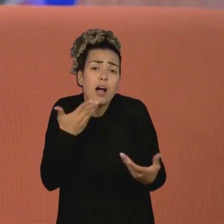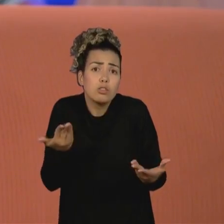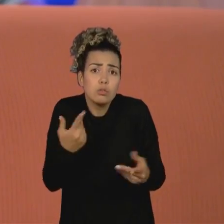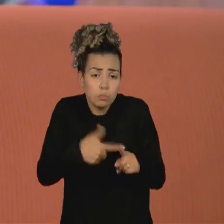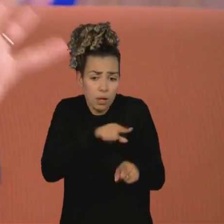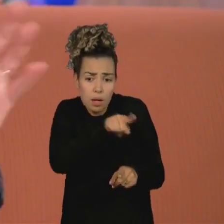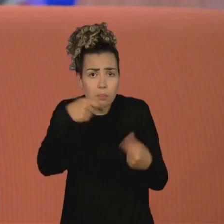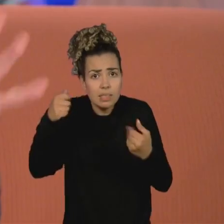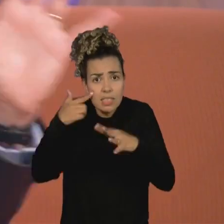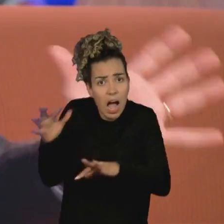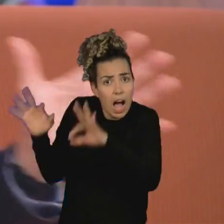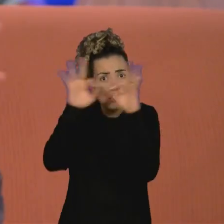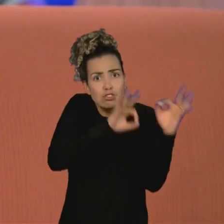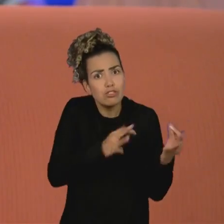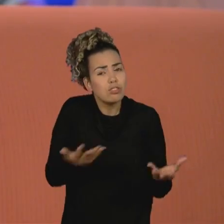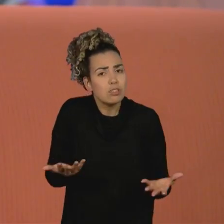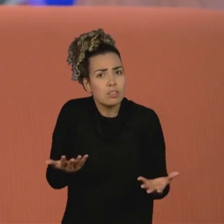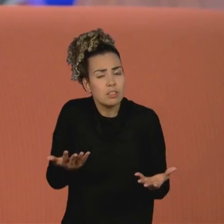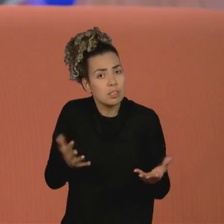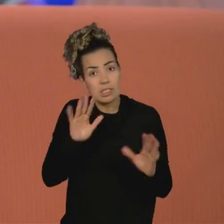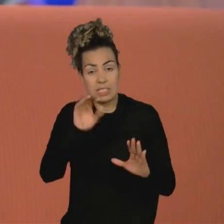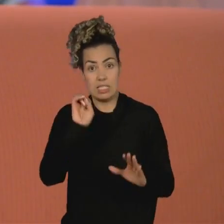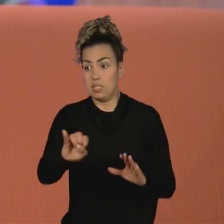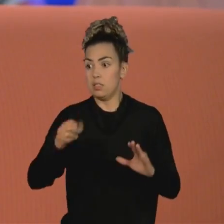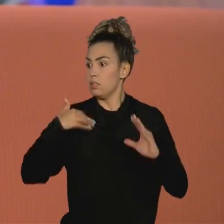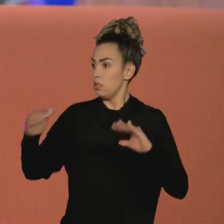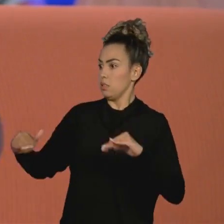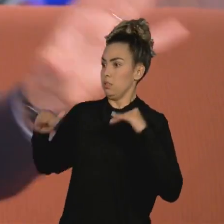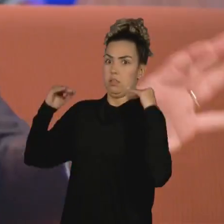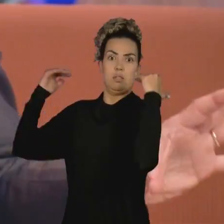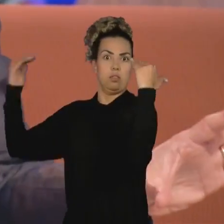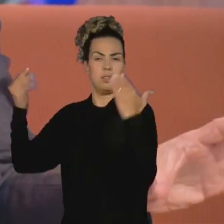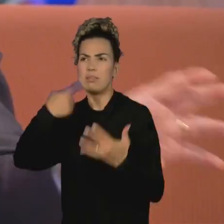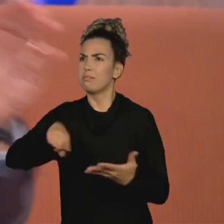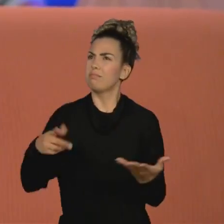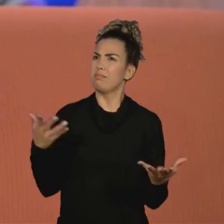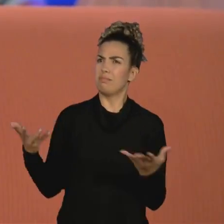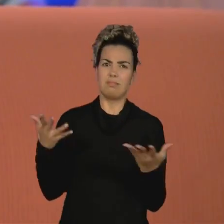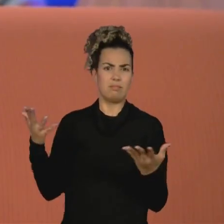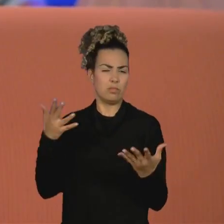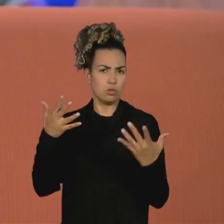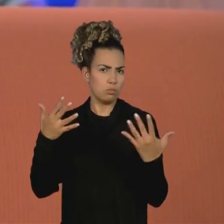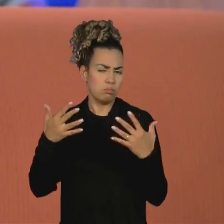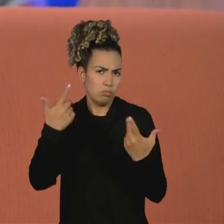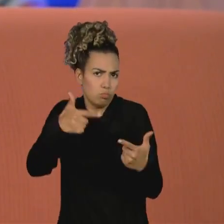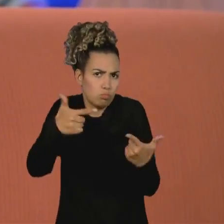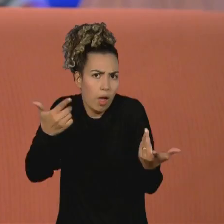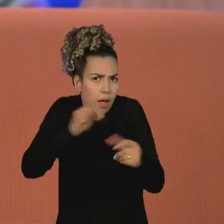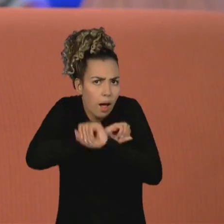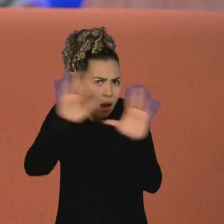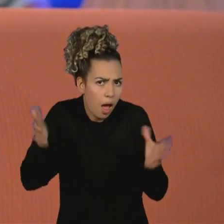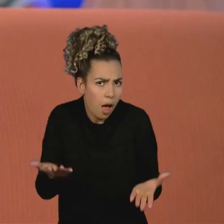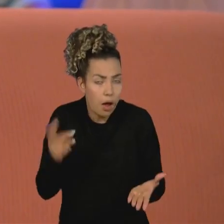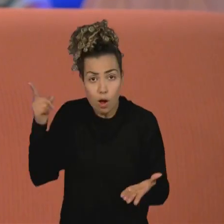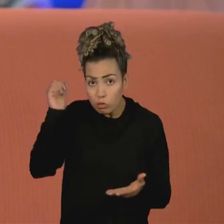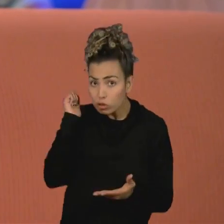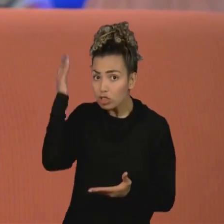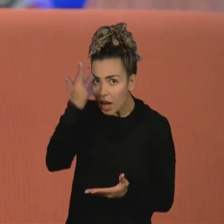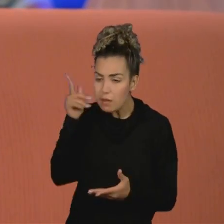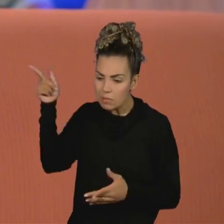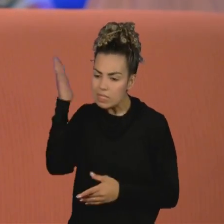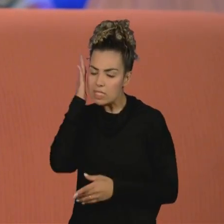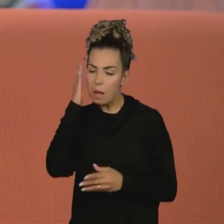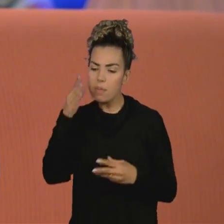É aquela famosa história do show business, é show e é business. Se for só show não funciona, se for só business não funciona. Shakespeare era um comerciante.